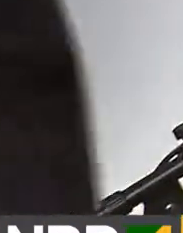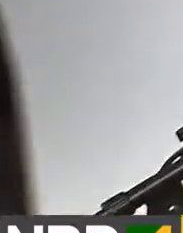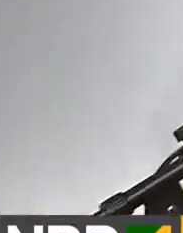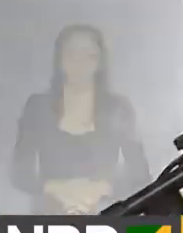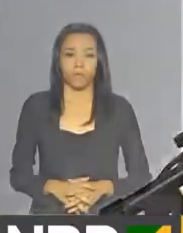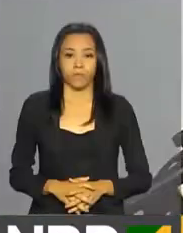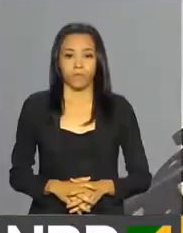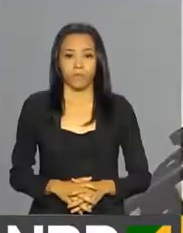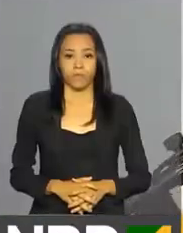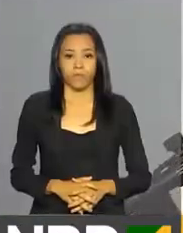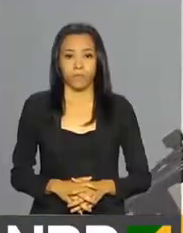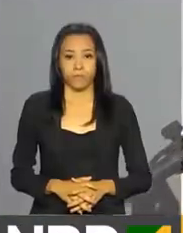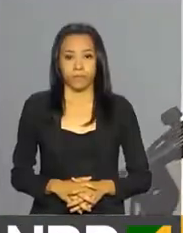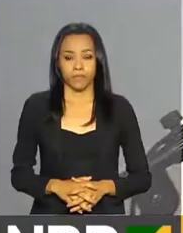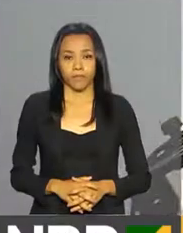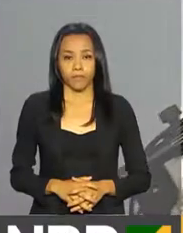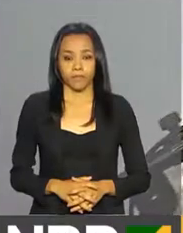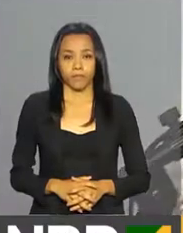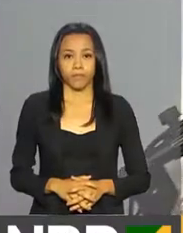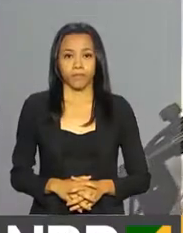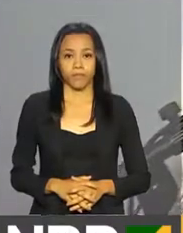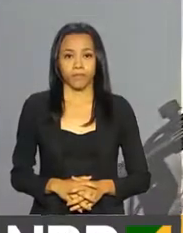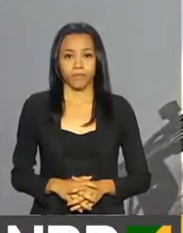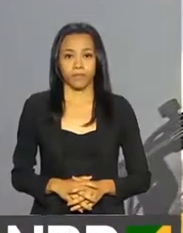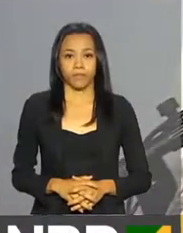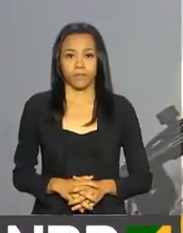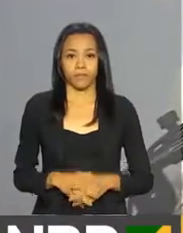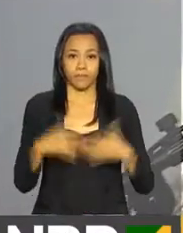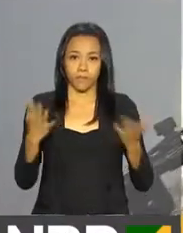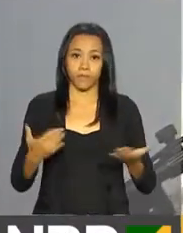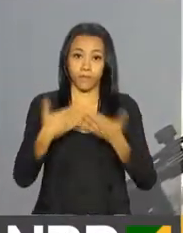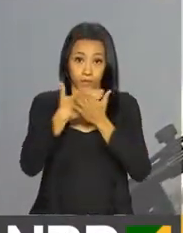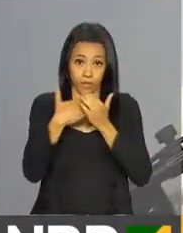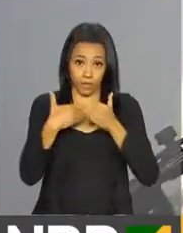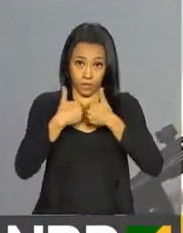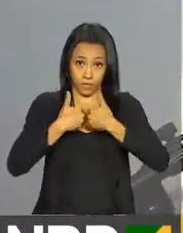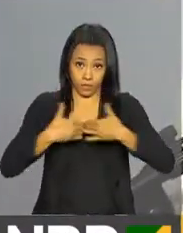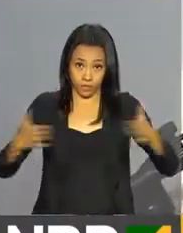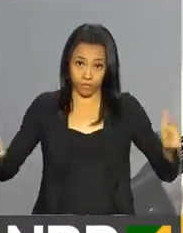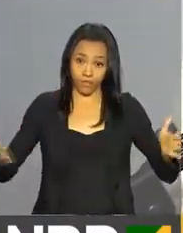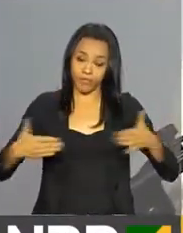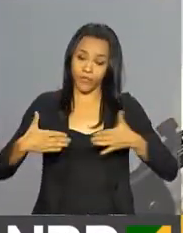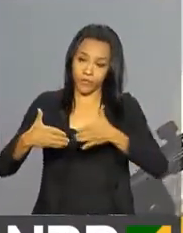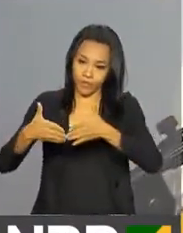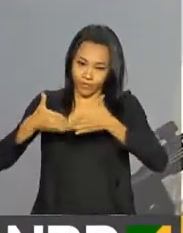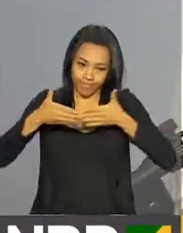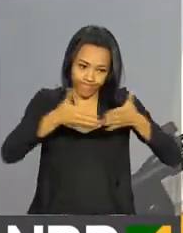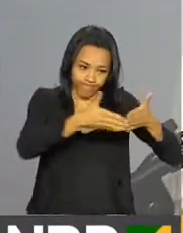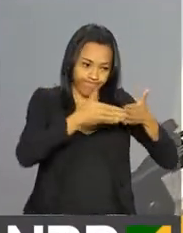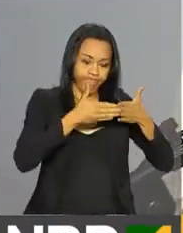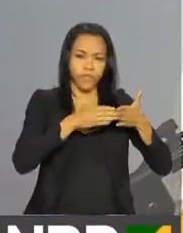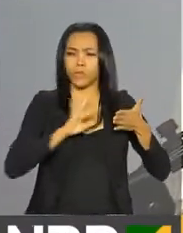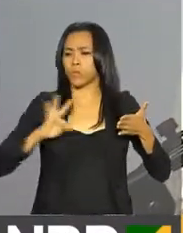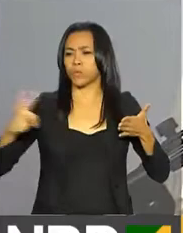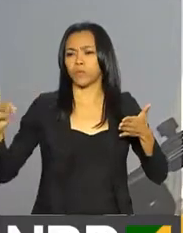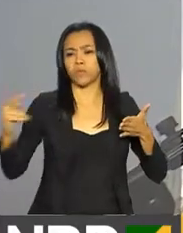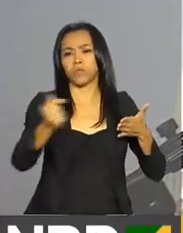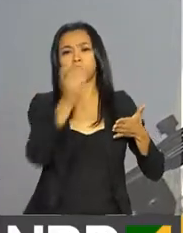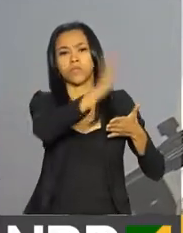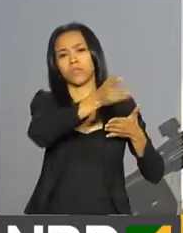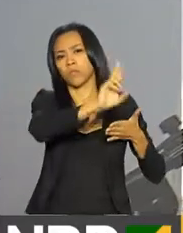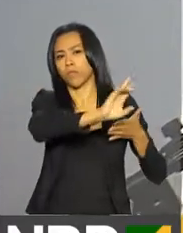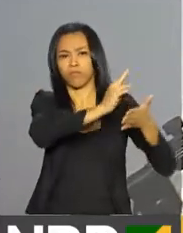aí eu quero eu quero começar eu pedi licença todos todos já foram nomeados em inúmeras vezes